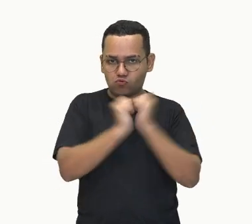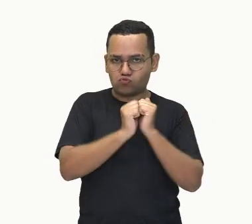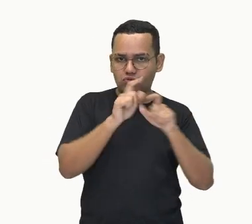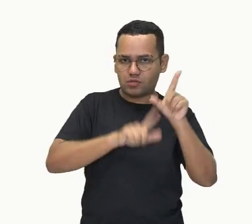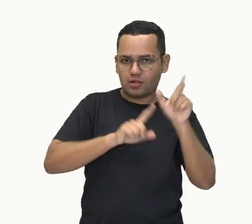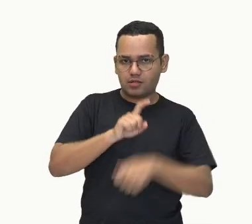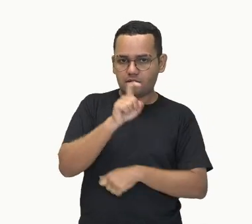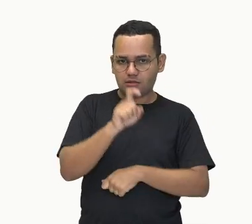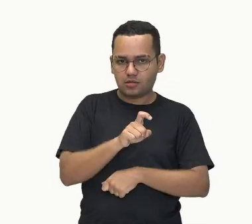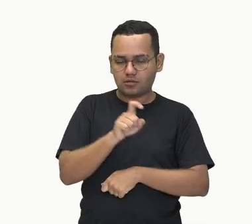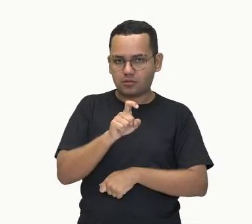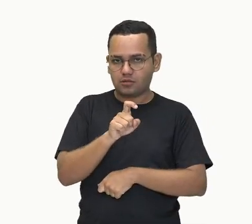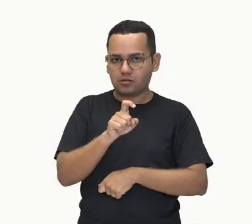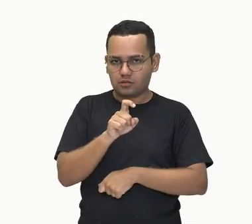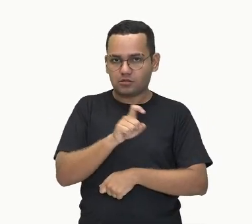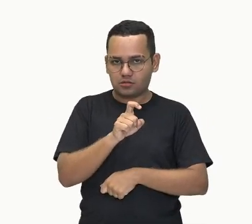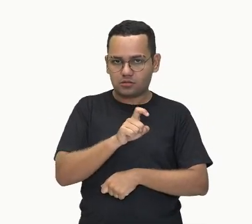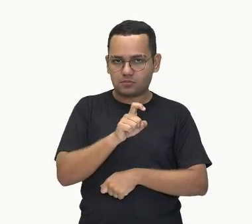você vai